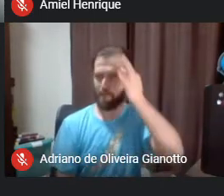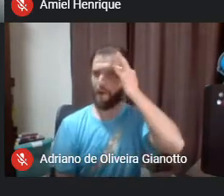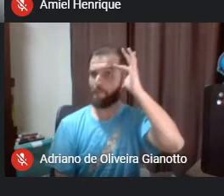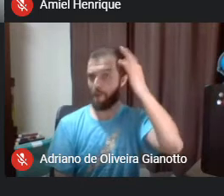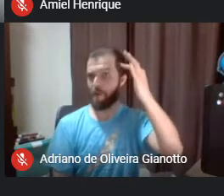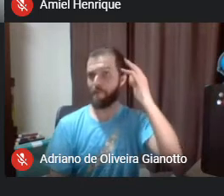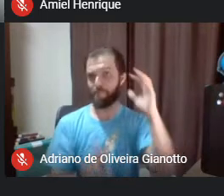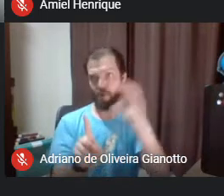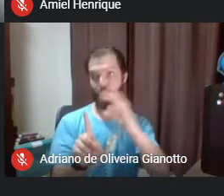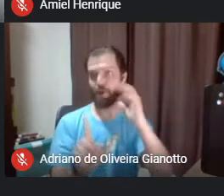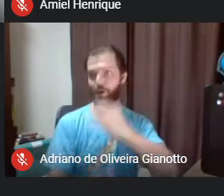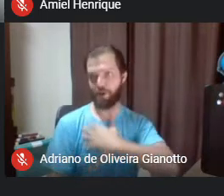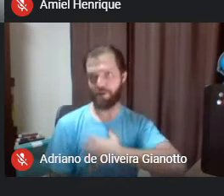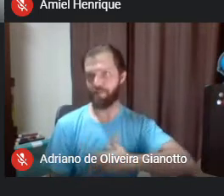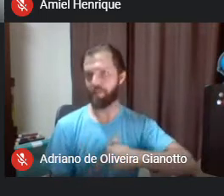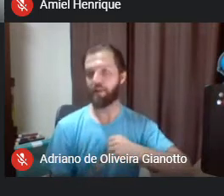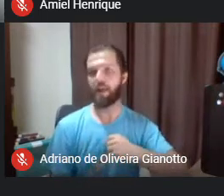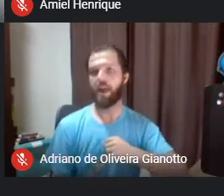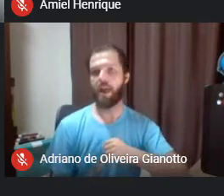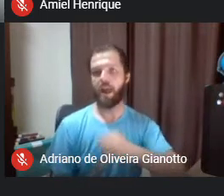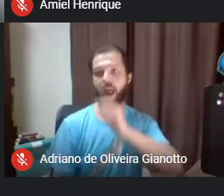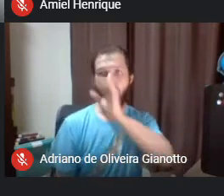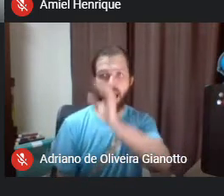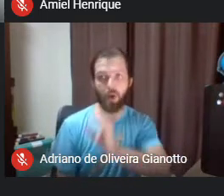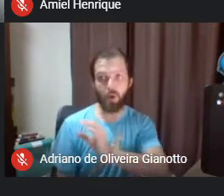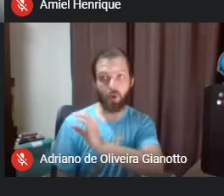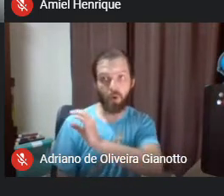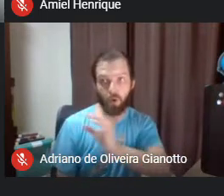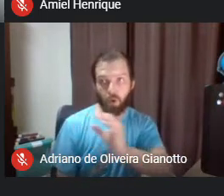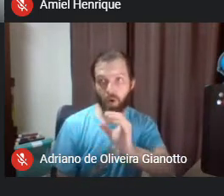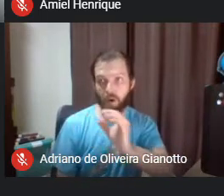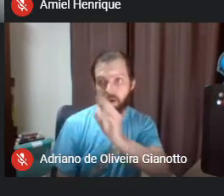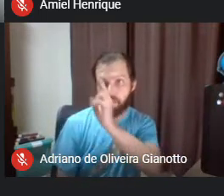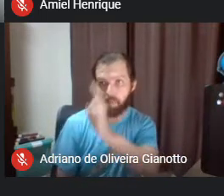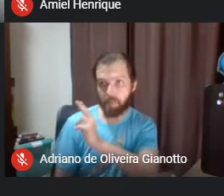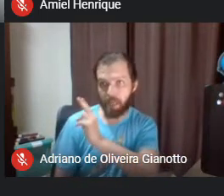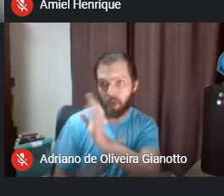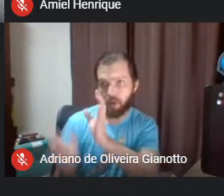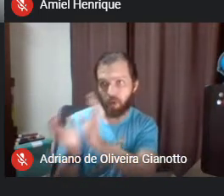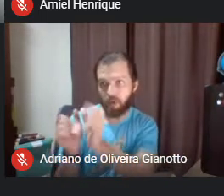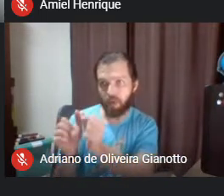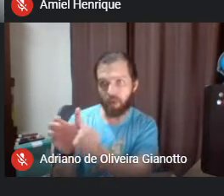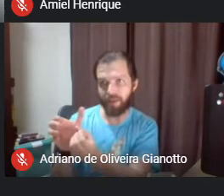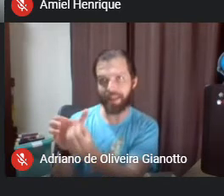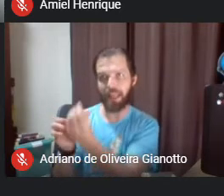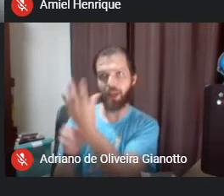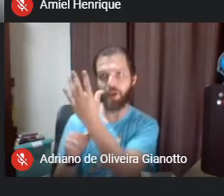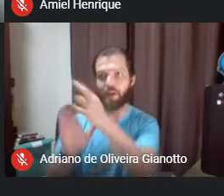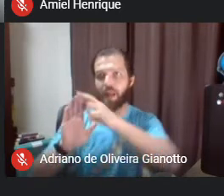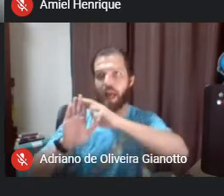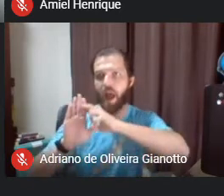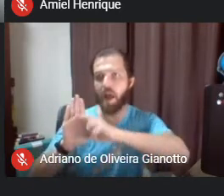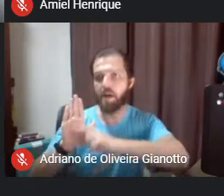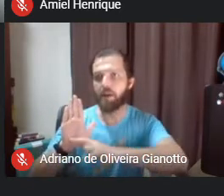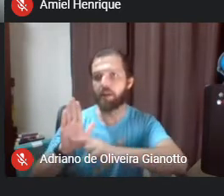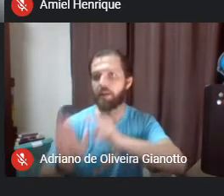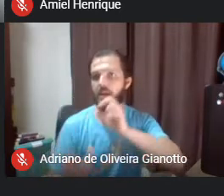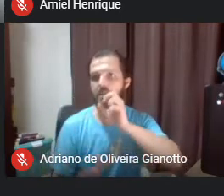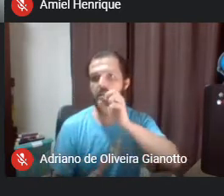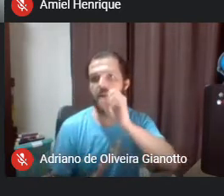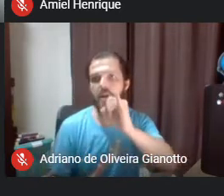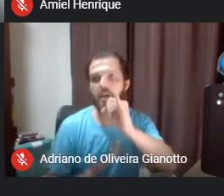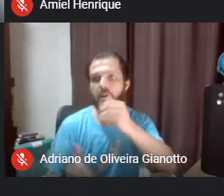Isso causa muita estranheza, né? Através da filosofia de Aristóteles, alguns padres da